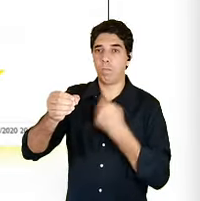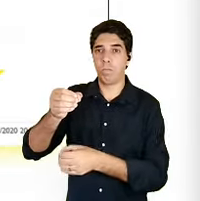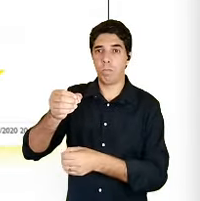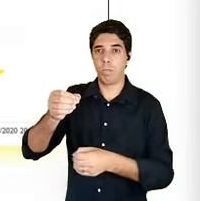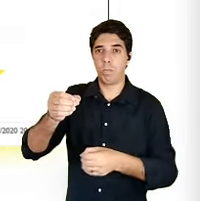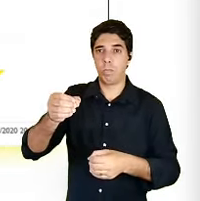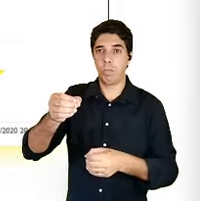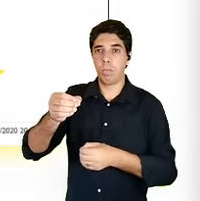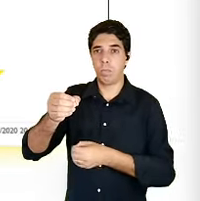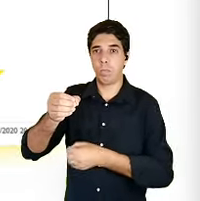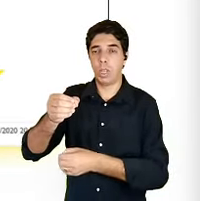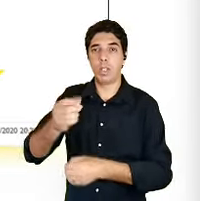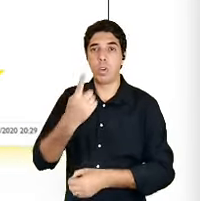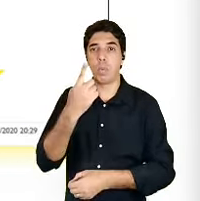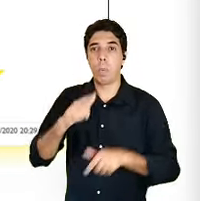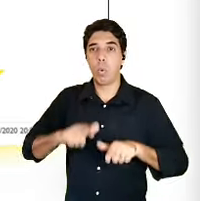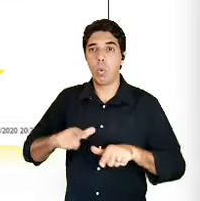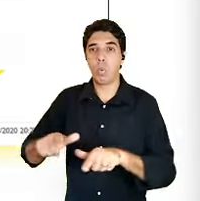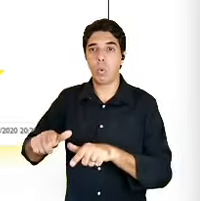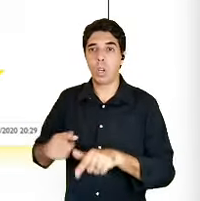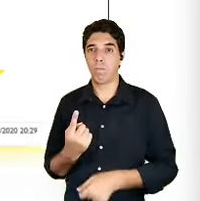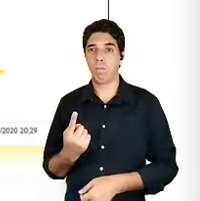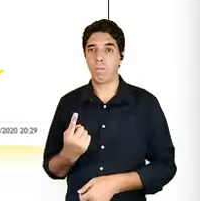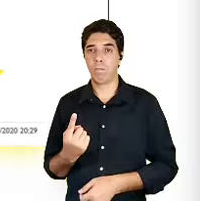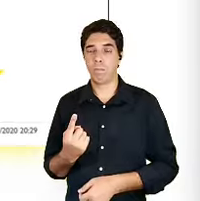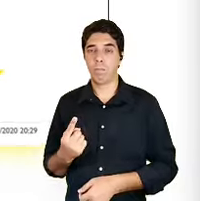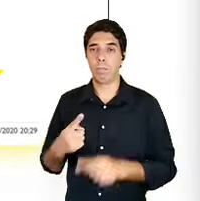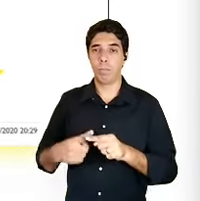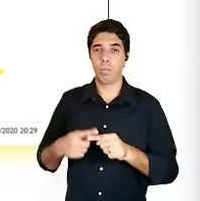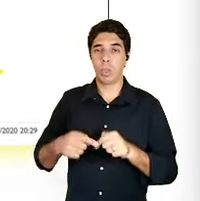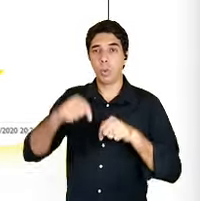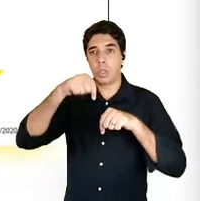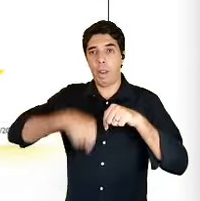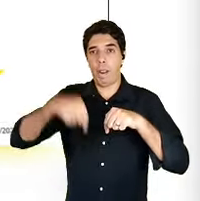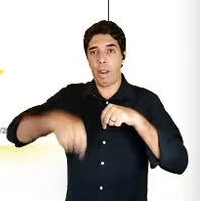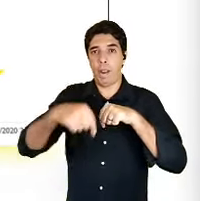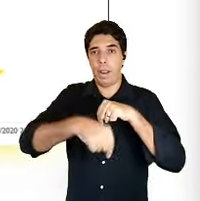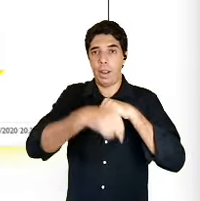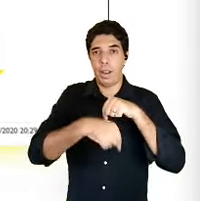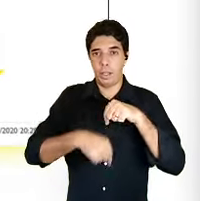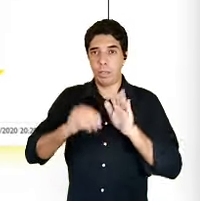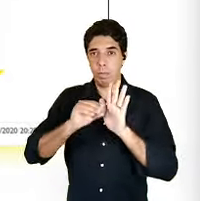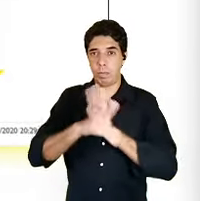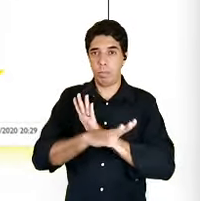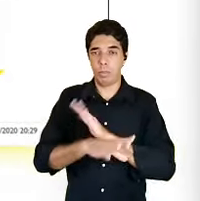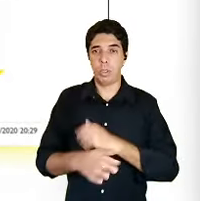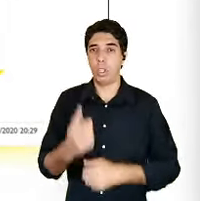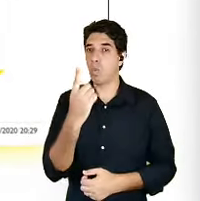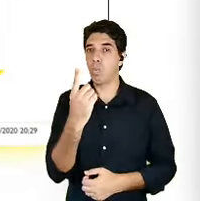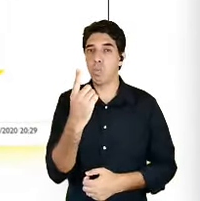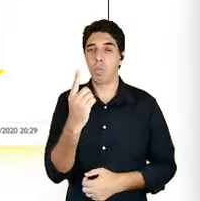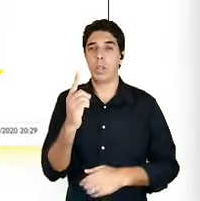Isso porque as projetantes, ou seja, os raios de projeção, eles só podem assumir uma